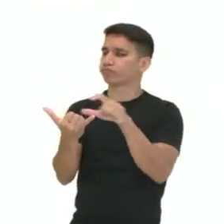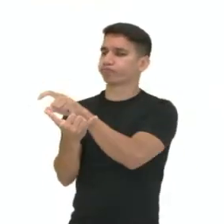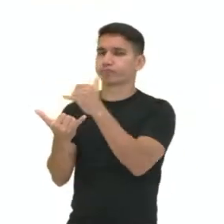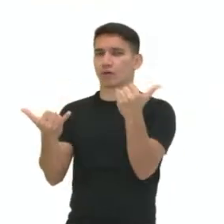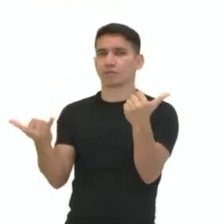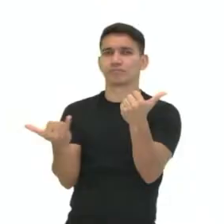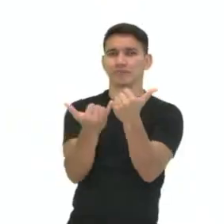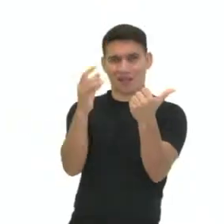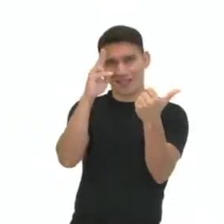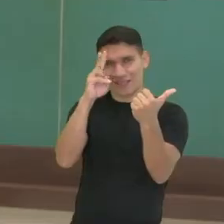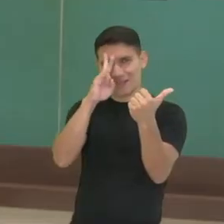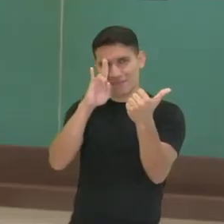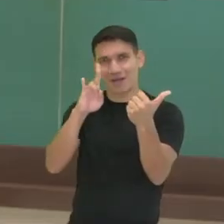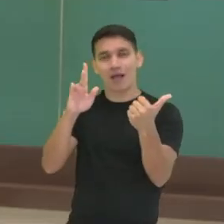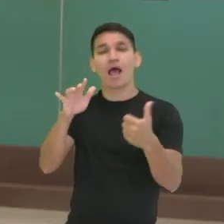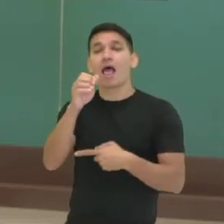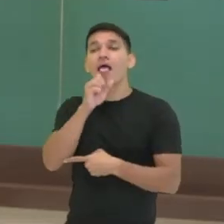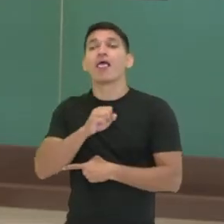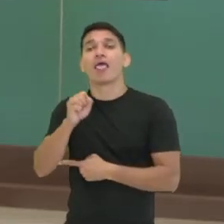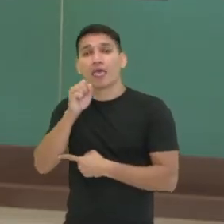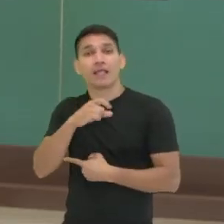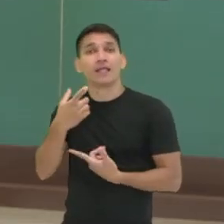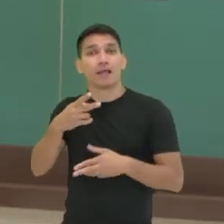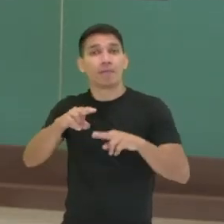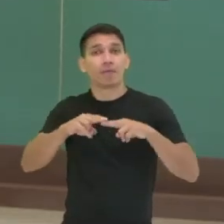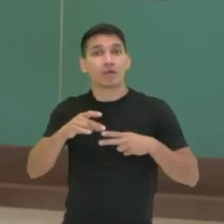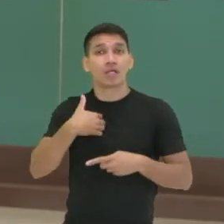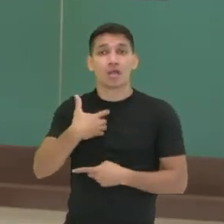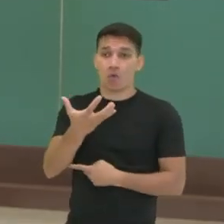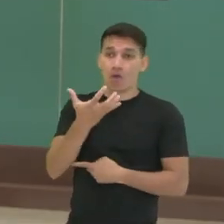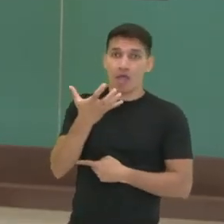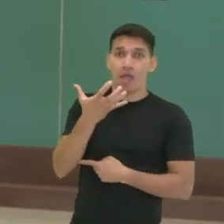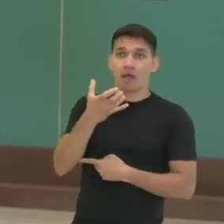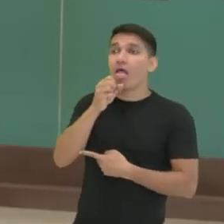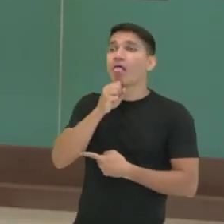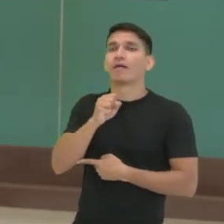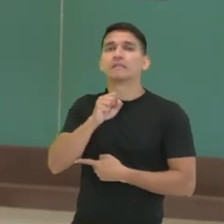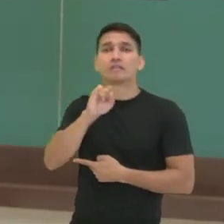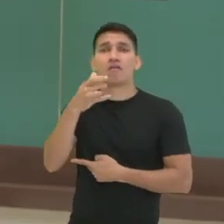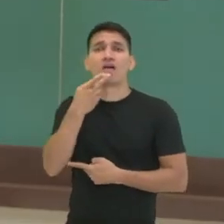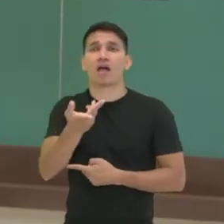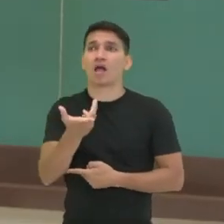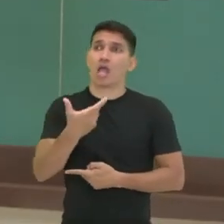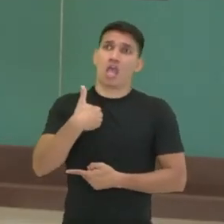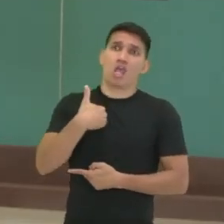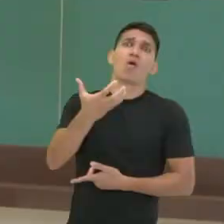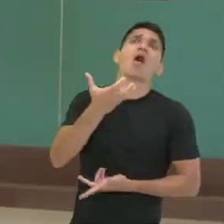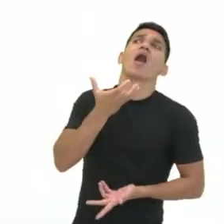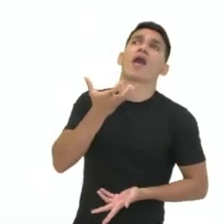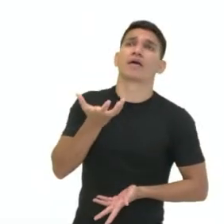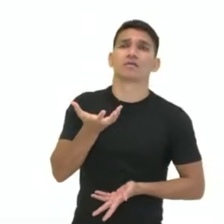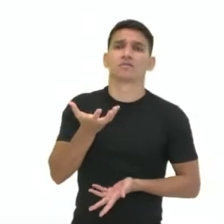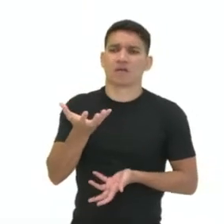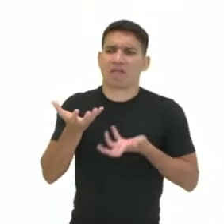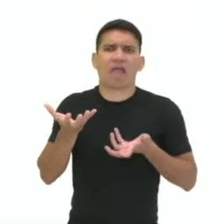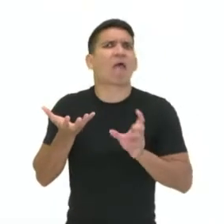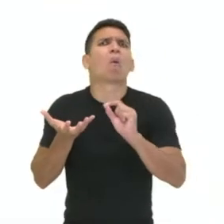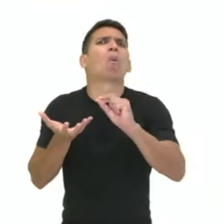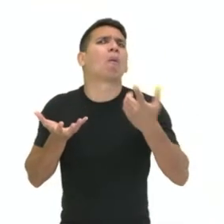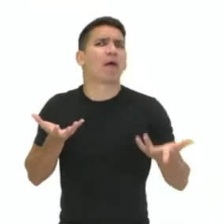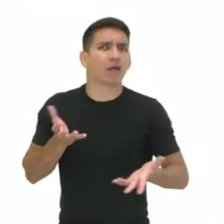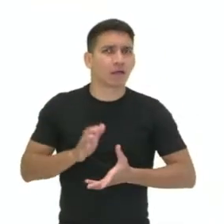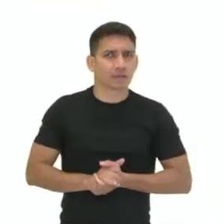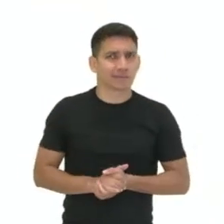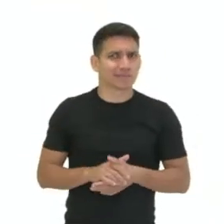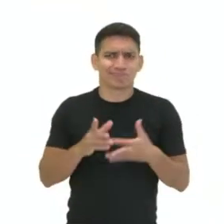Lembra da ideia agora do sorvete? Eu quero um sorvete? Se eu falar eu quero, não tem sentido, está incompleto. Mesma